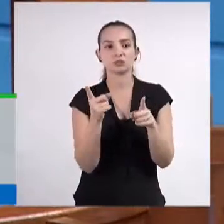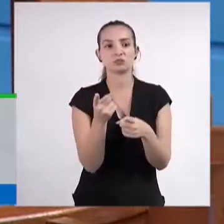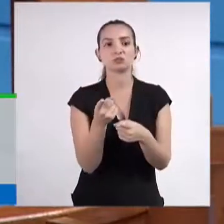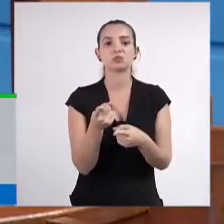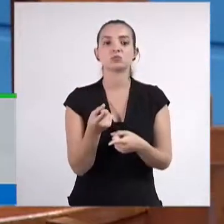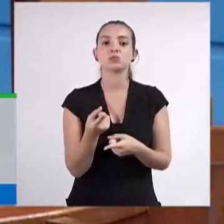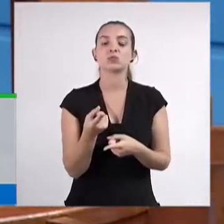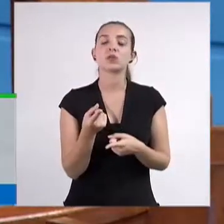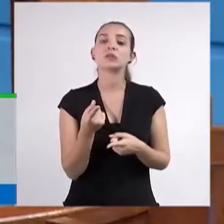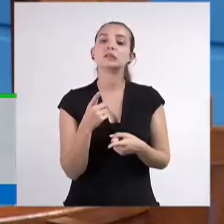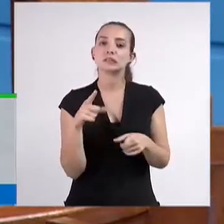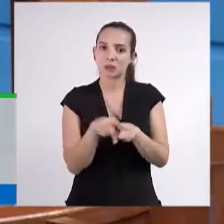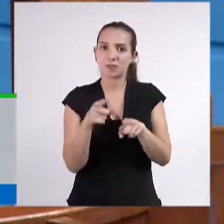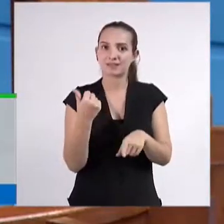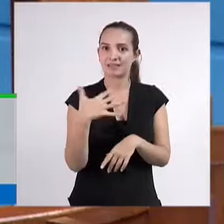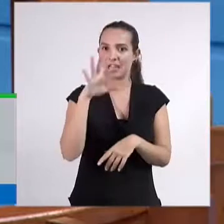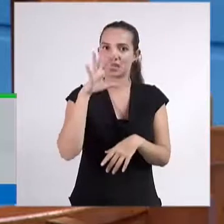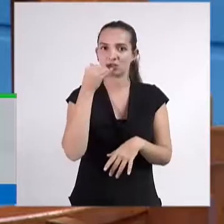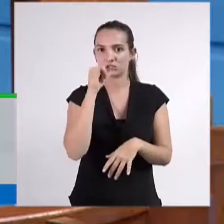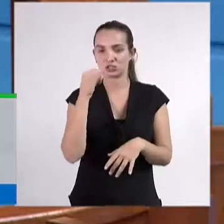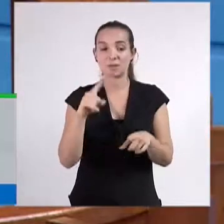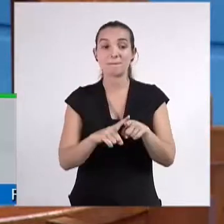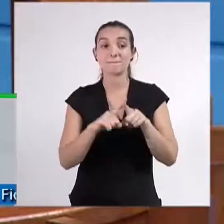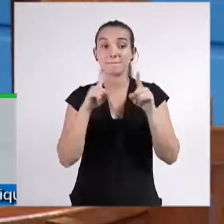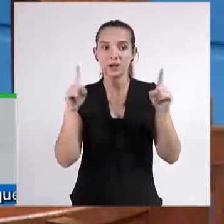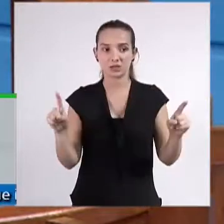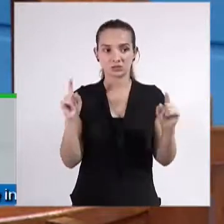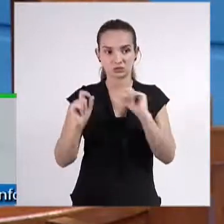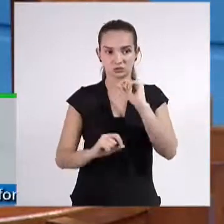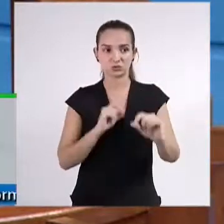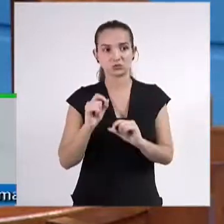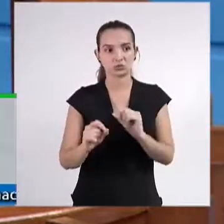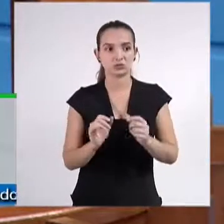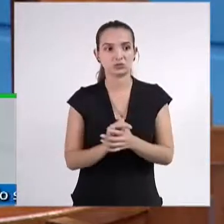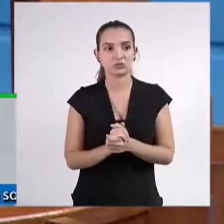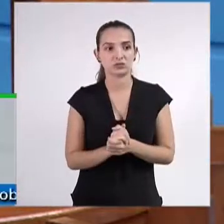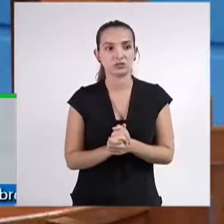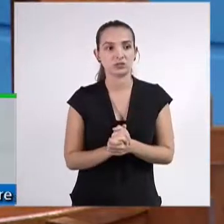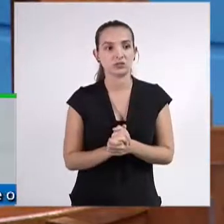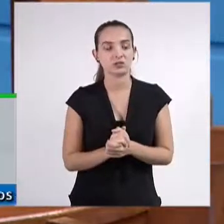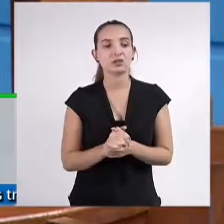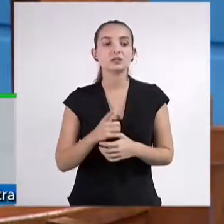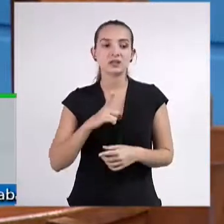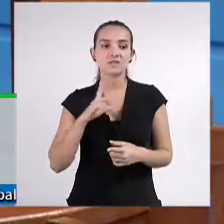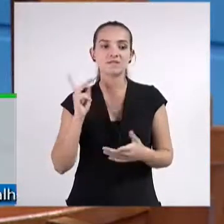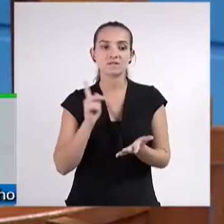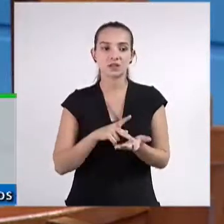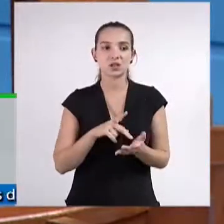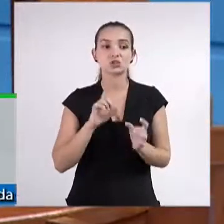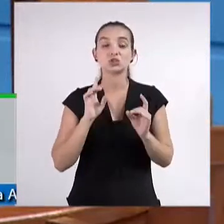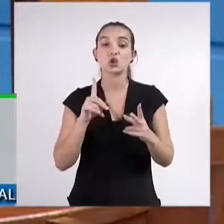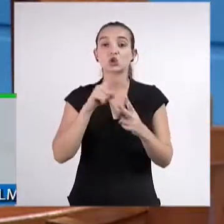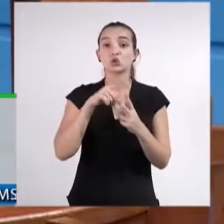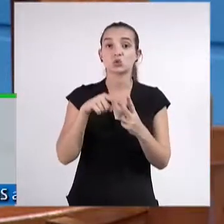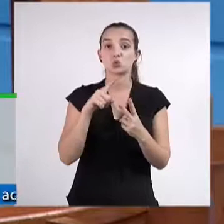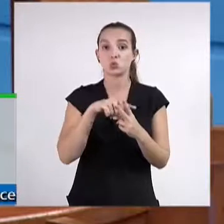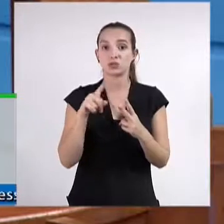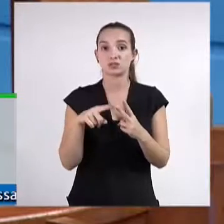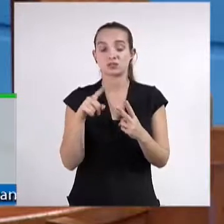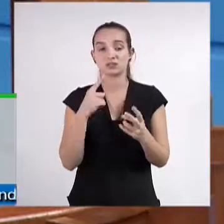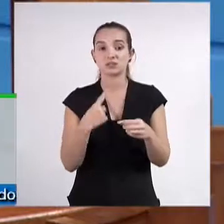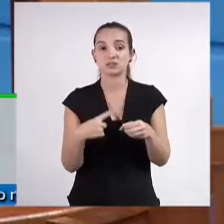Energisa, os apontamentos ali colocados se referem a apenas 2 cidades do estado do Rio de Janeiro,